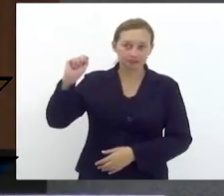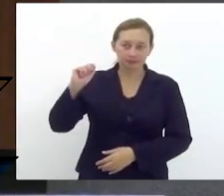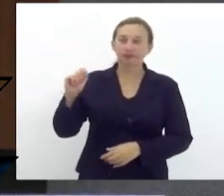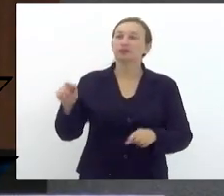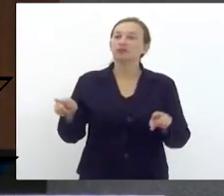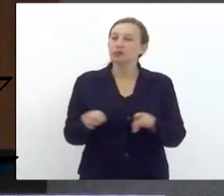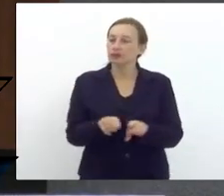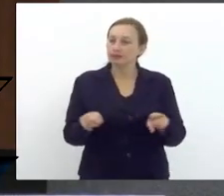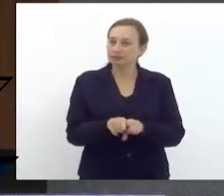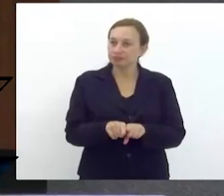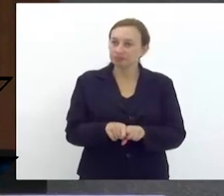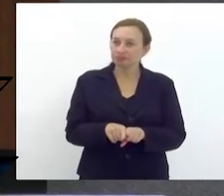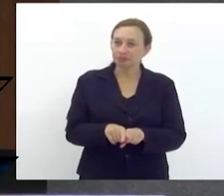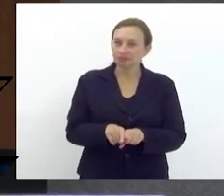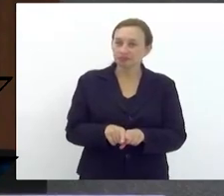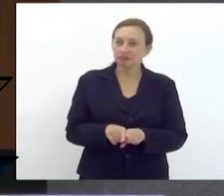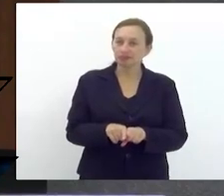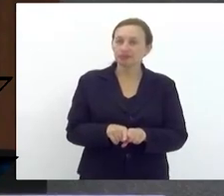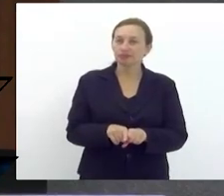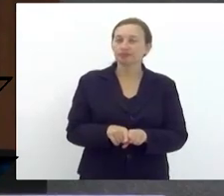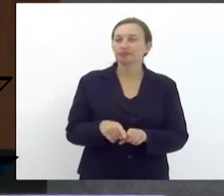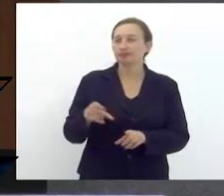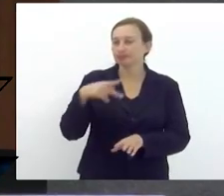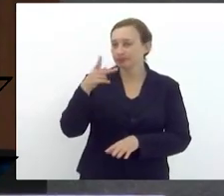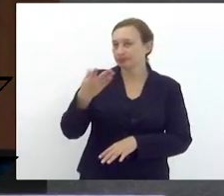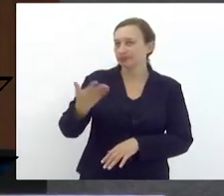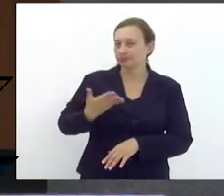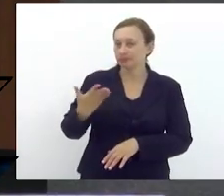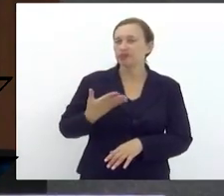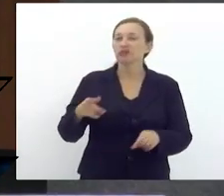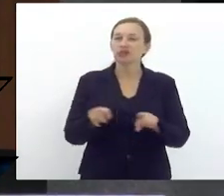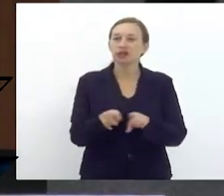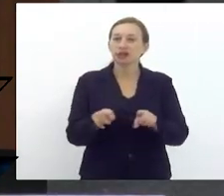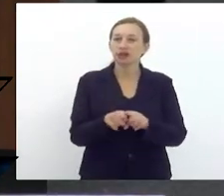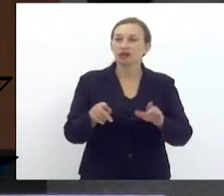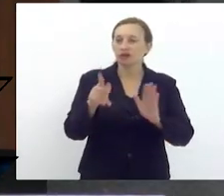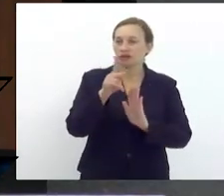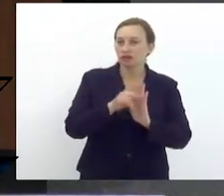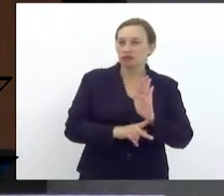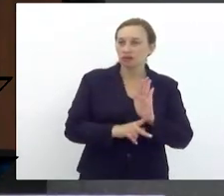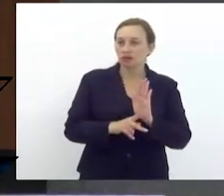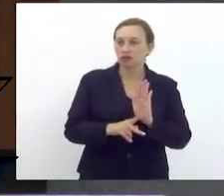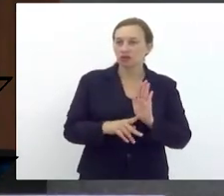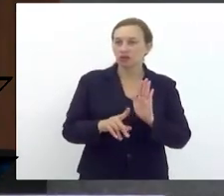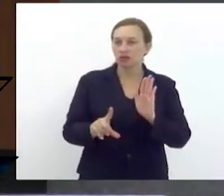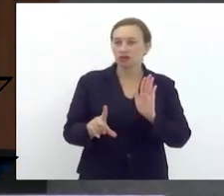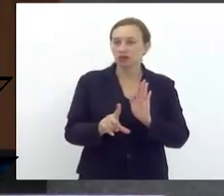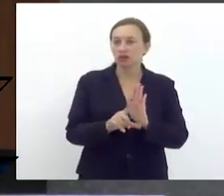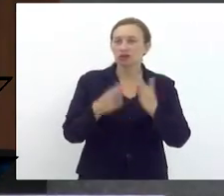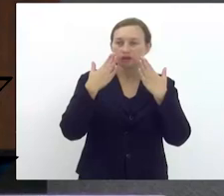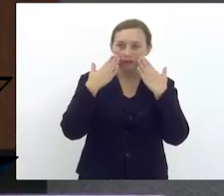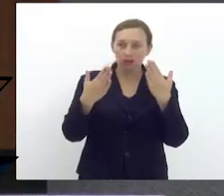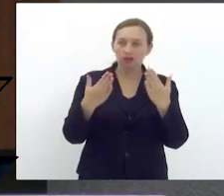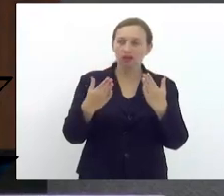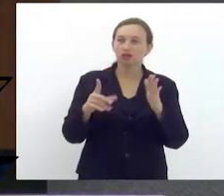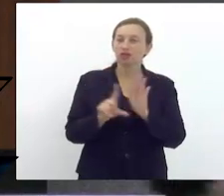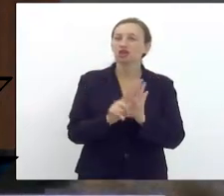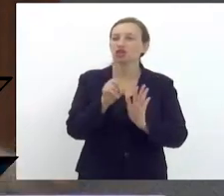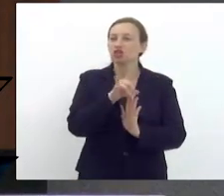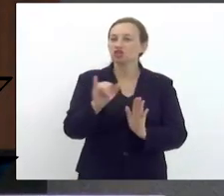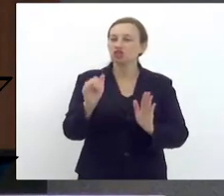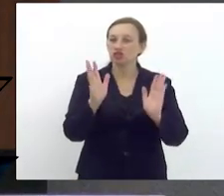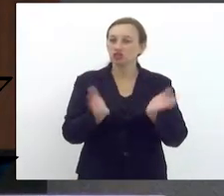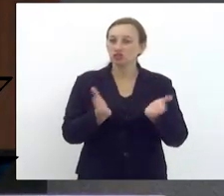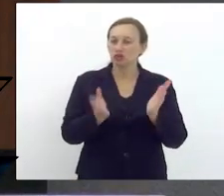que foi posta pela colega e apresentei um projeto de lei no dia de hoje que institui